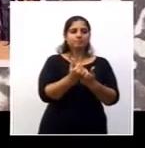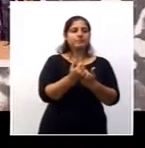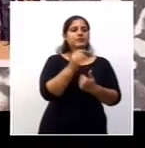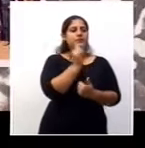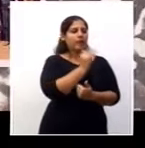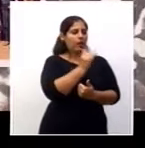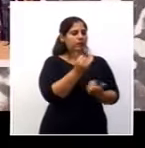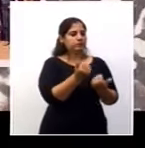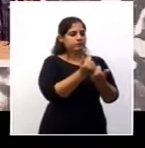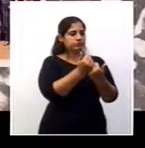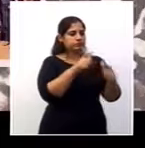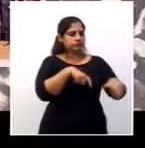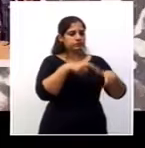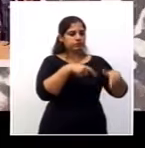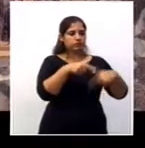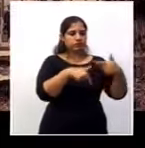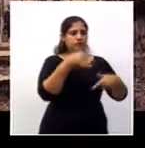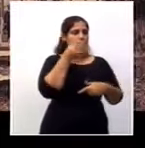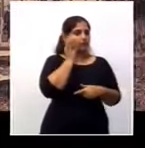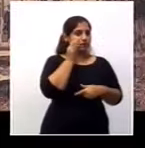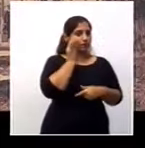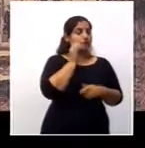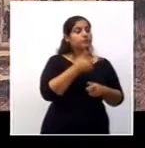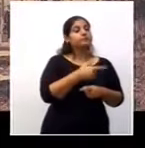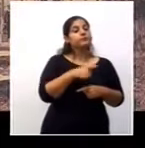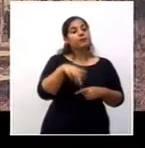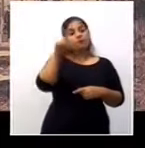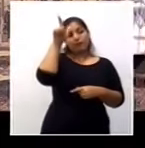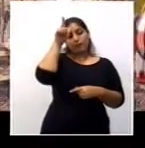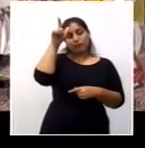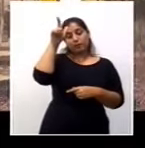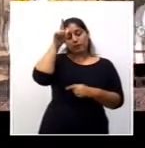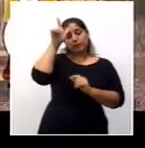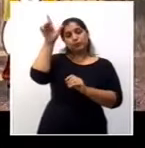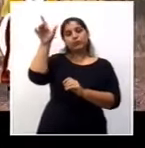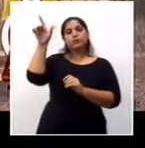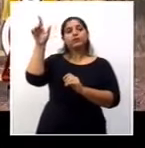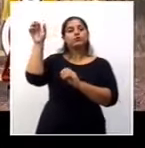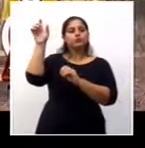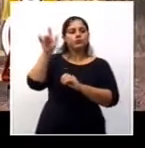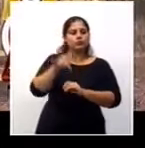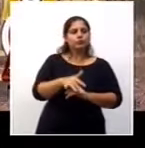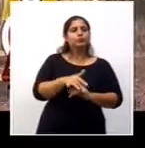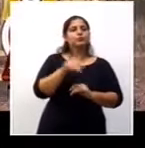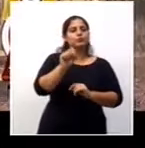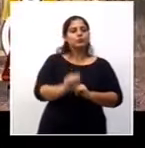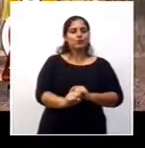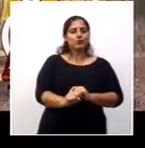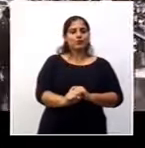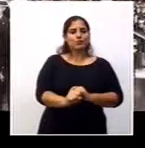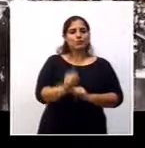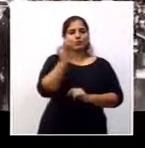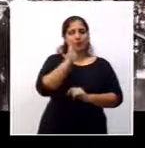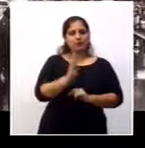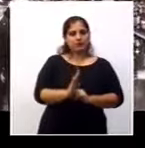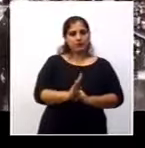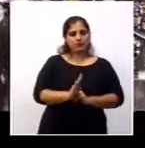nas plantações de café. Já os alemães continuam indo para as colônias no sul do